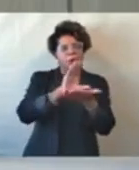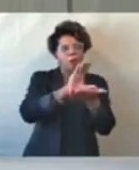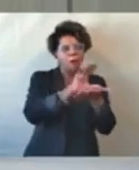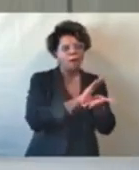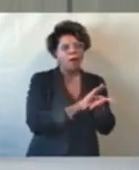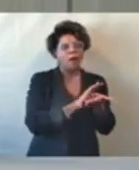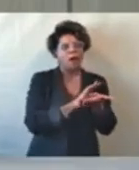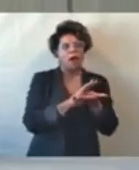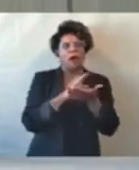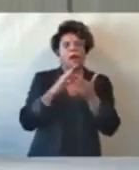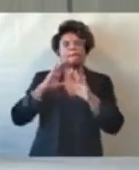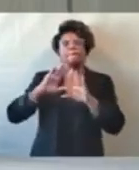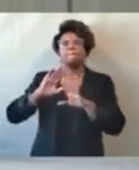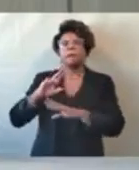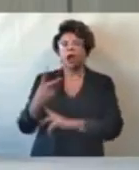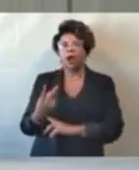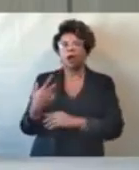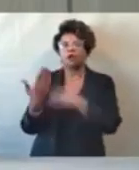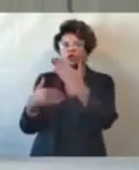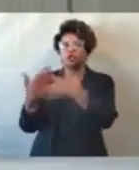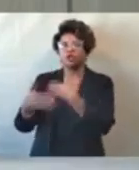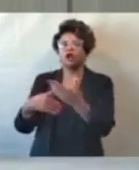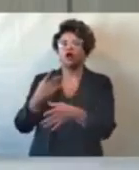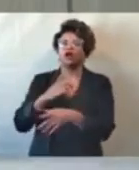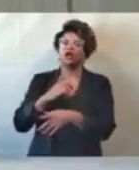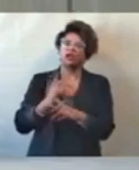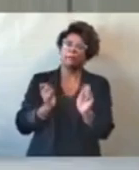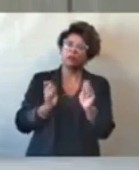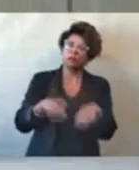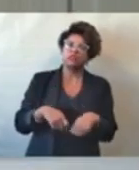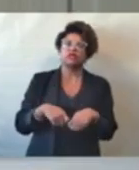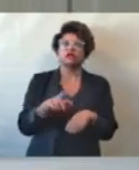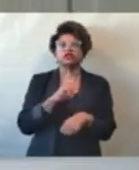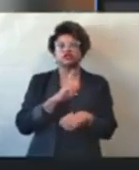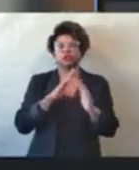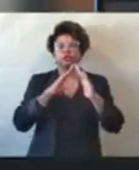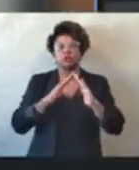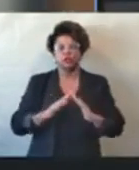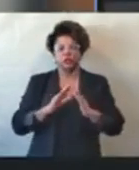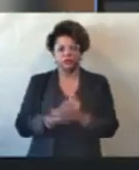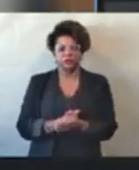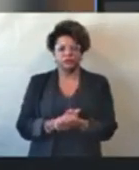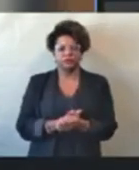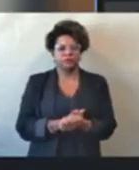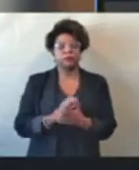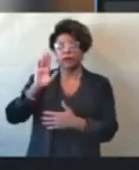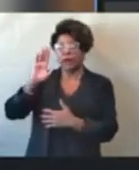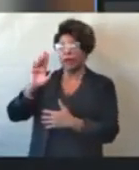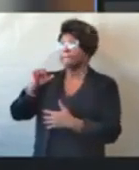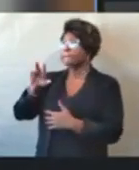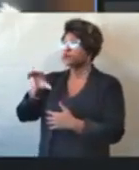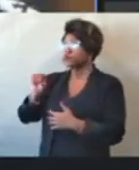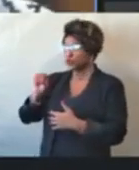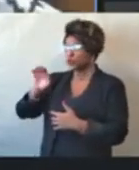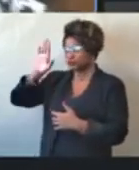cidade desenvolvendo, pode ser que abra frentes aí das questões de habitação. Ô, Bruno, se você me permite, a Cristina dá o Bel de